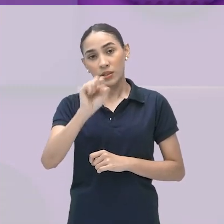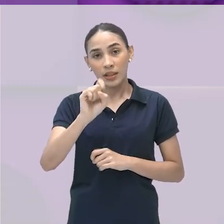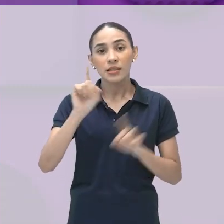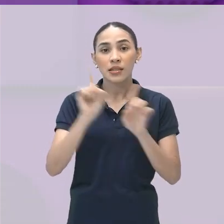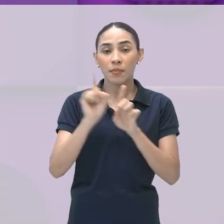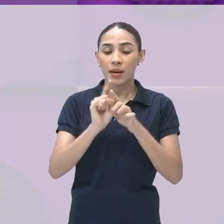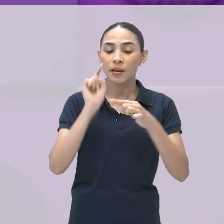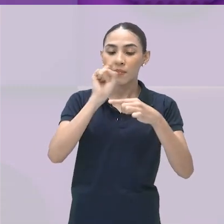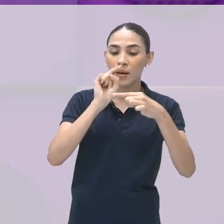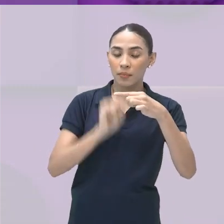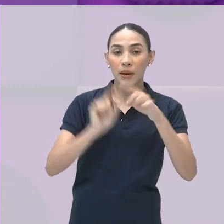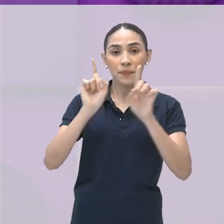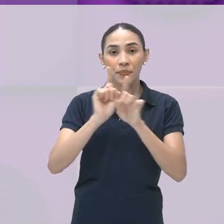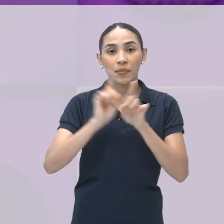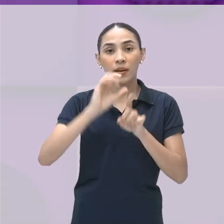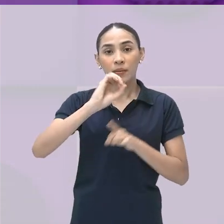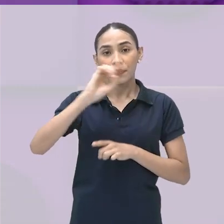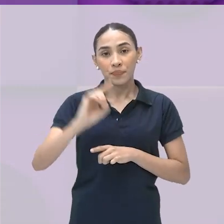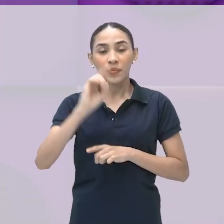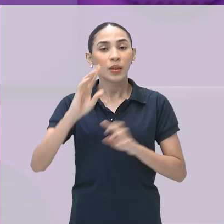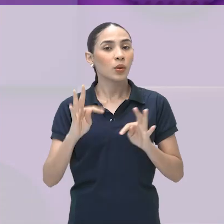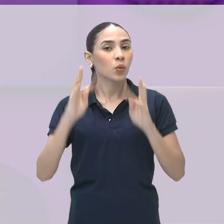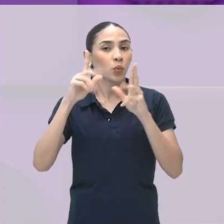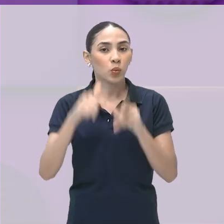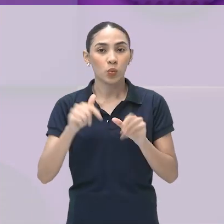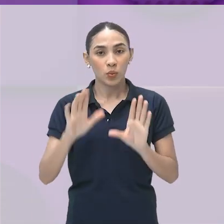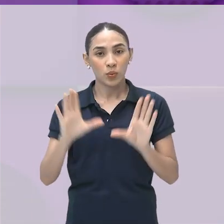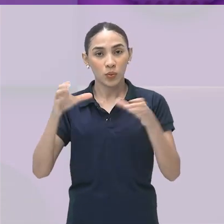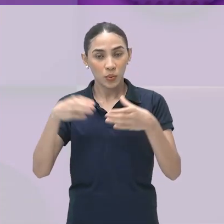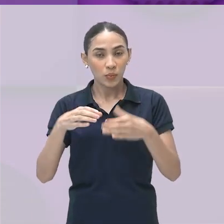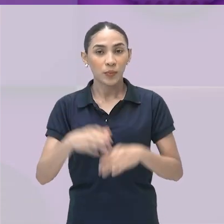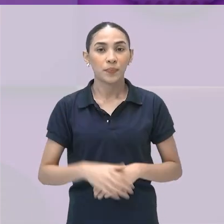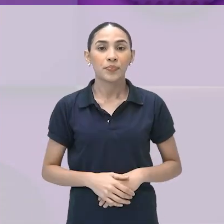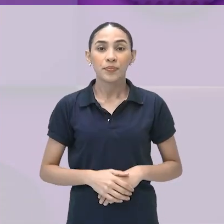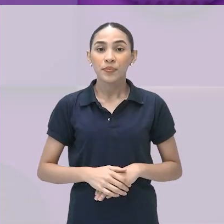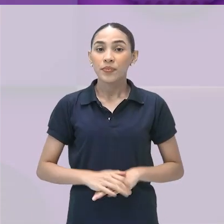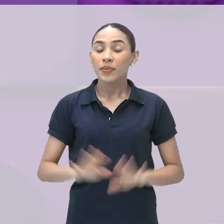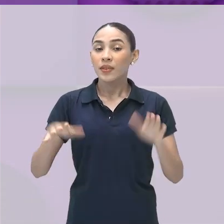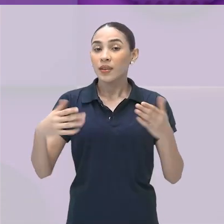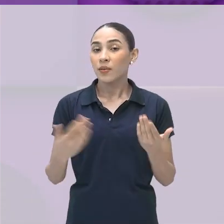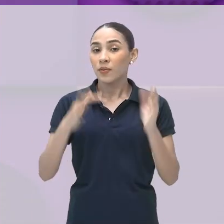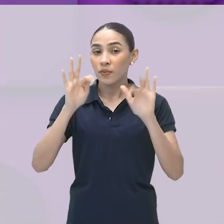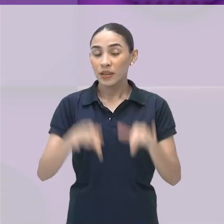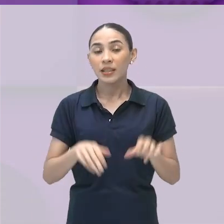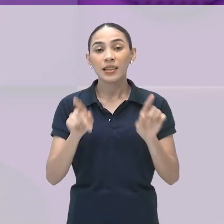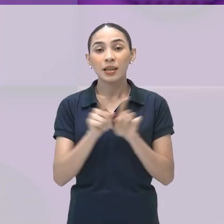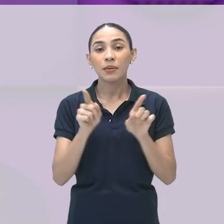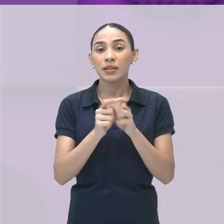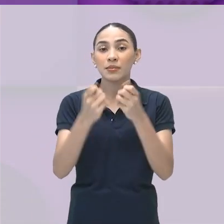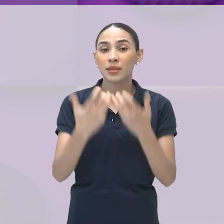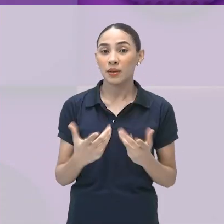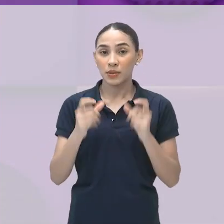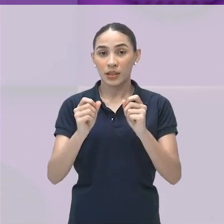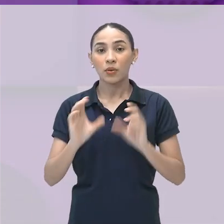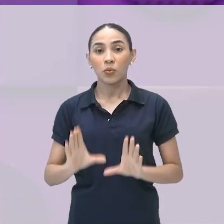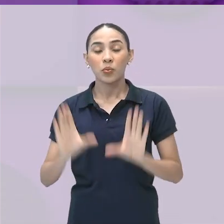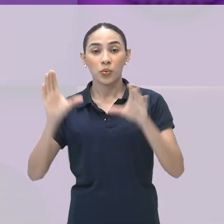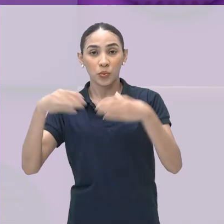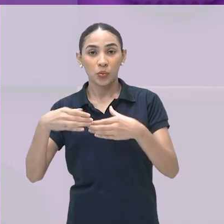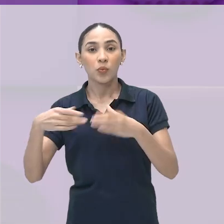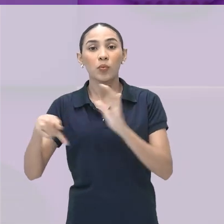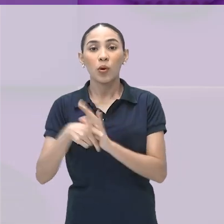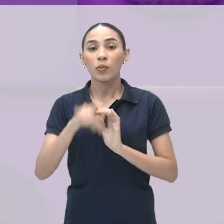os números decimais fazendo parte de todo esse conjunto. E, por fim, nós falamos também do conjunto dos